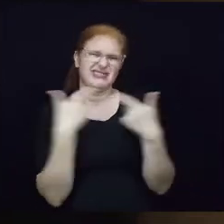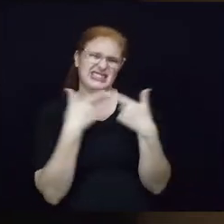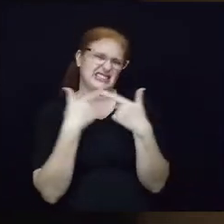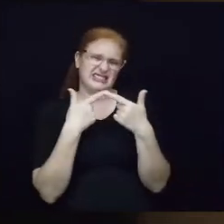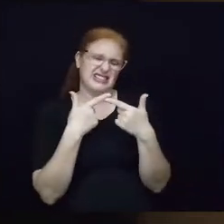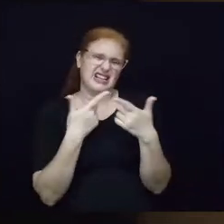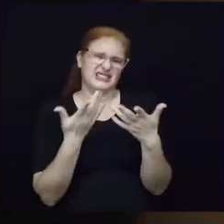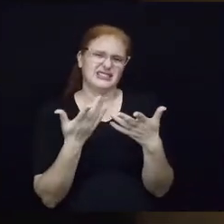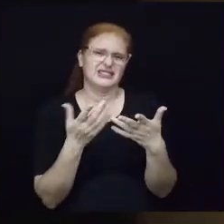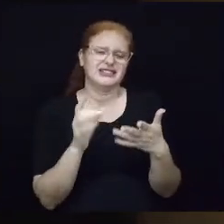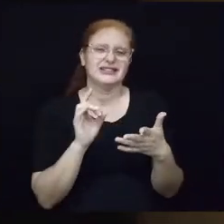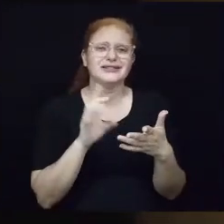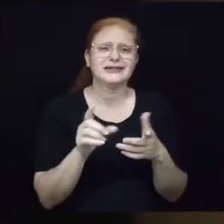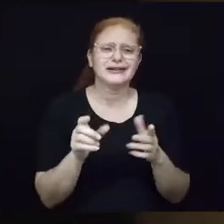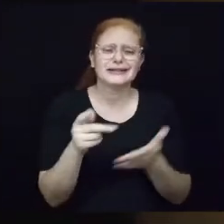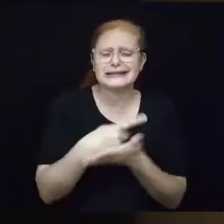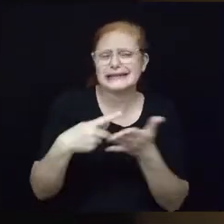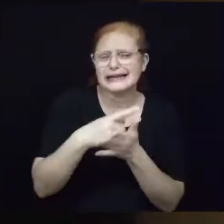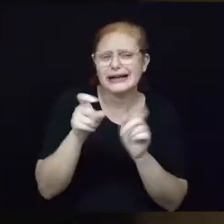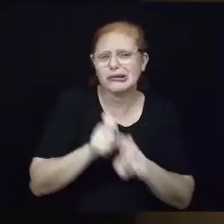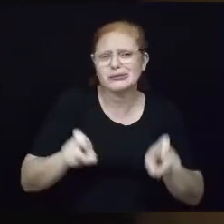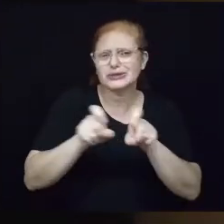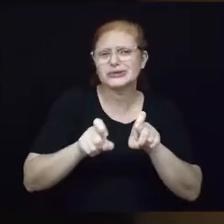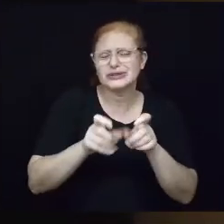assim, só basta modelar no computador.